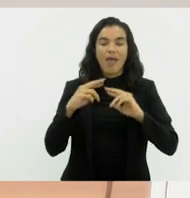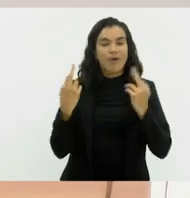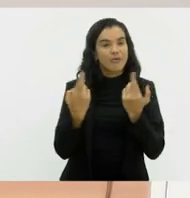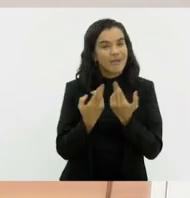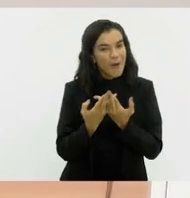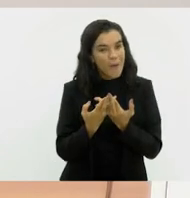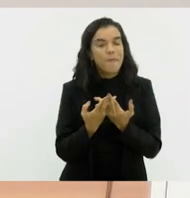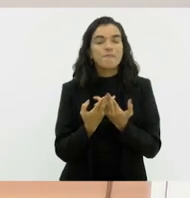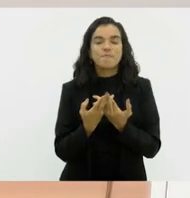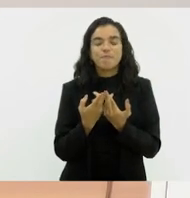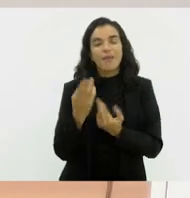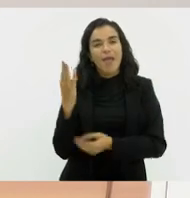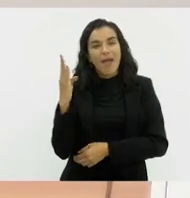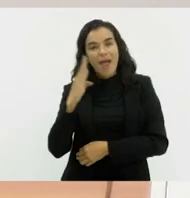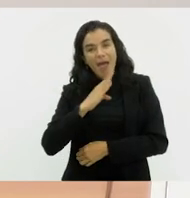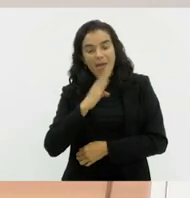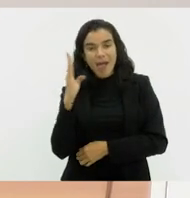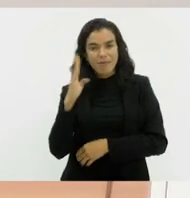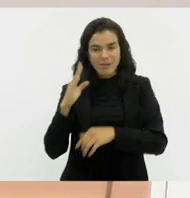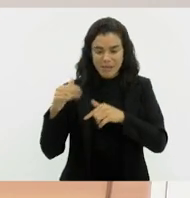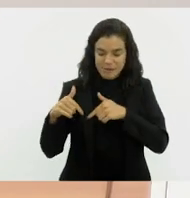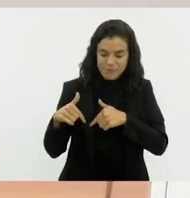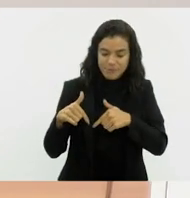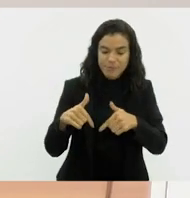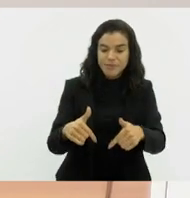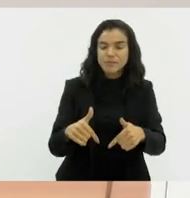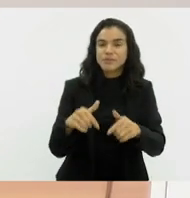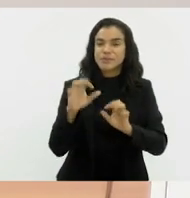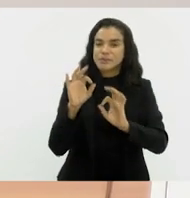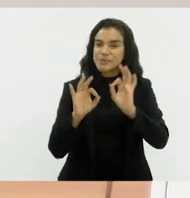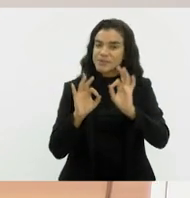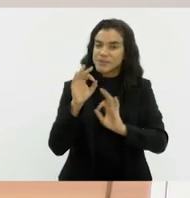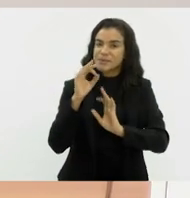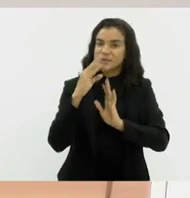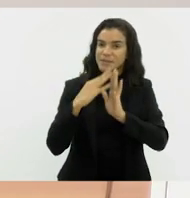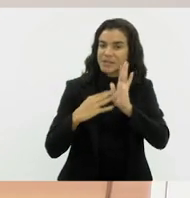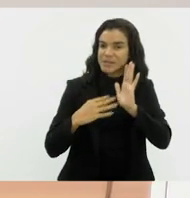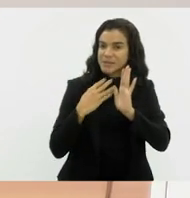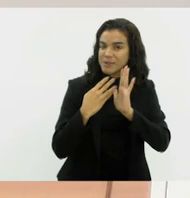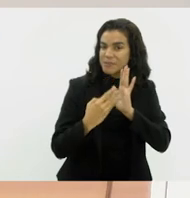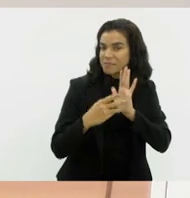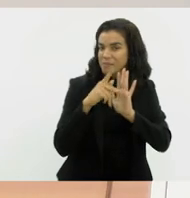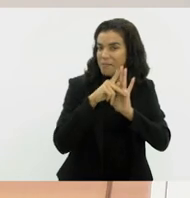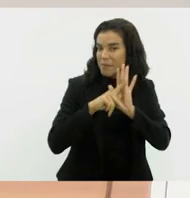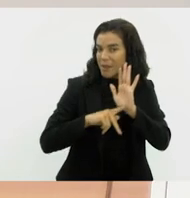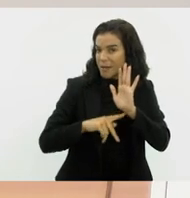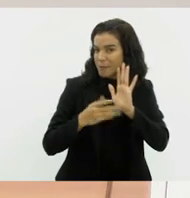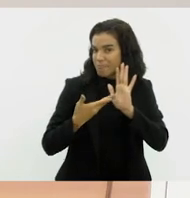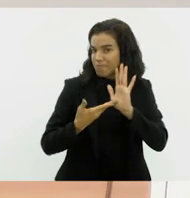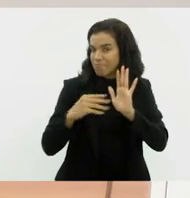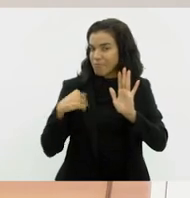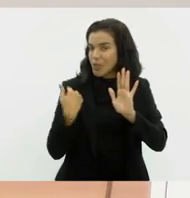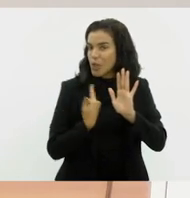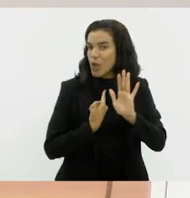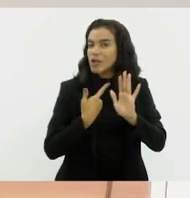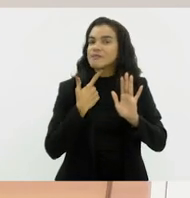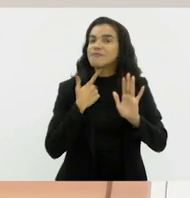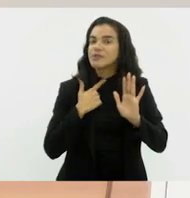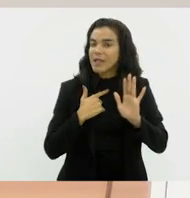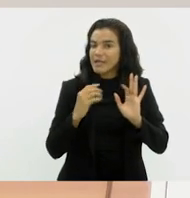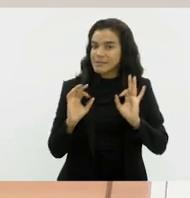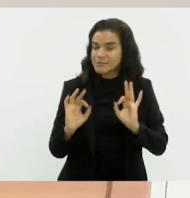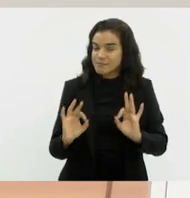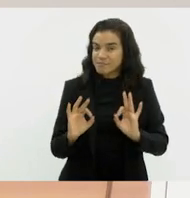maior rapidez e efetividade desse plano, porque é o desejo de todos nós. Então, eu